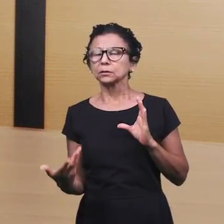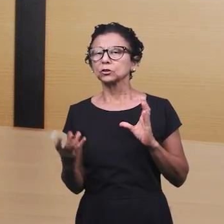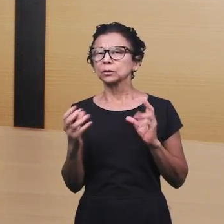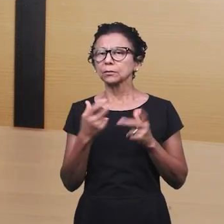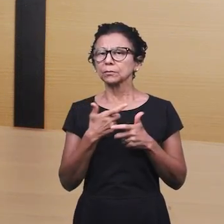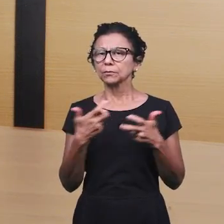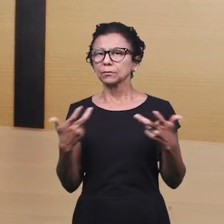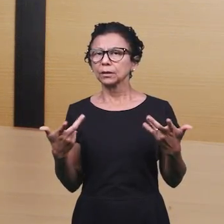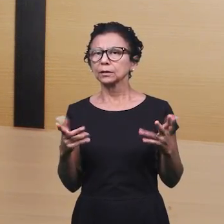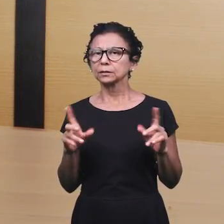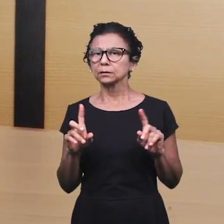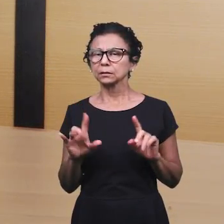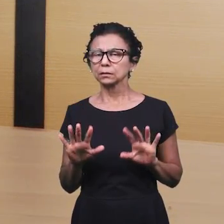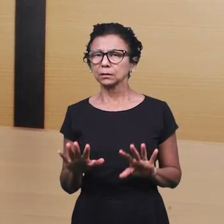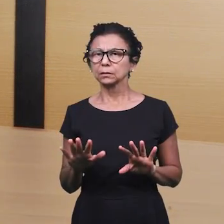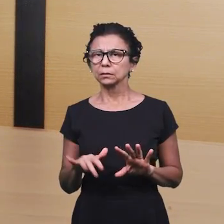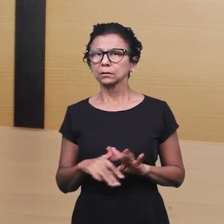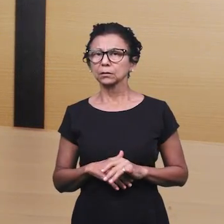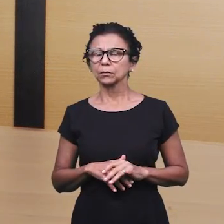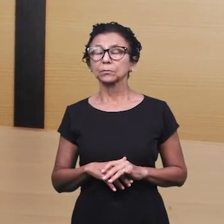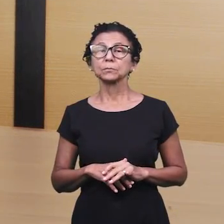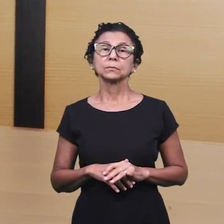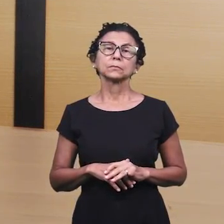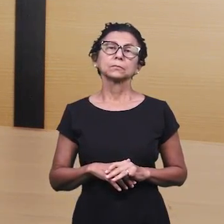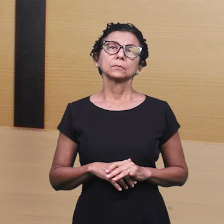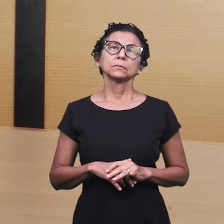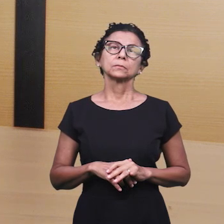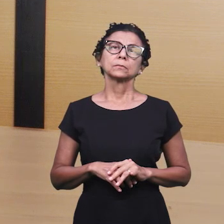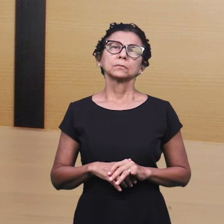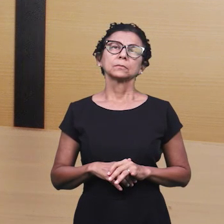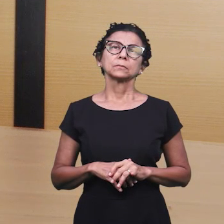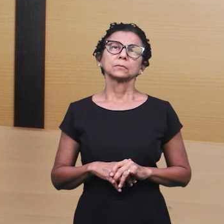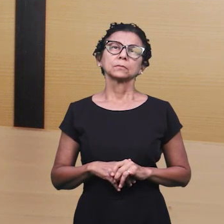desse cenário ali está essa questão